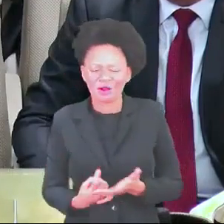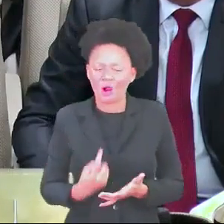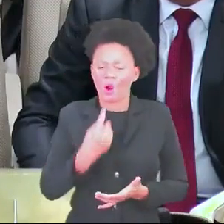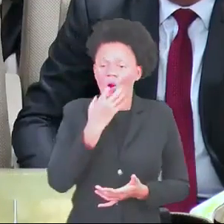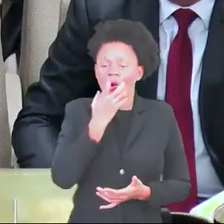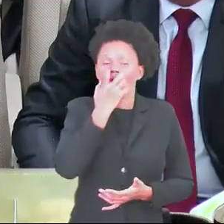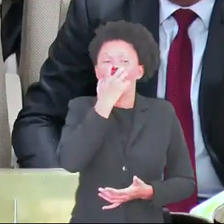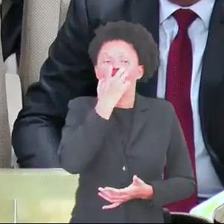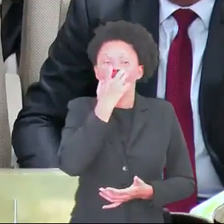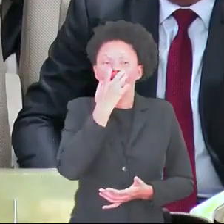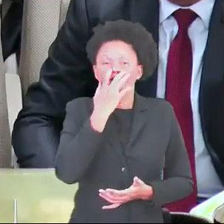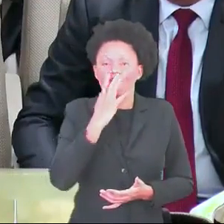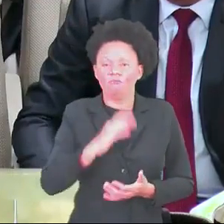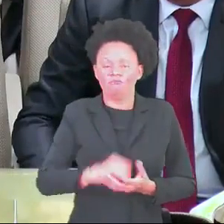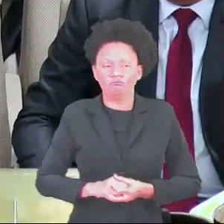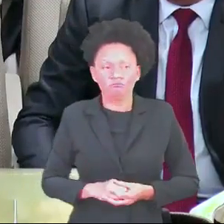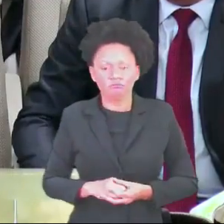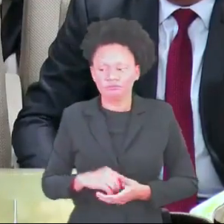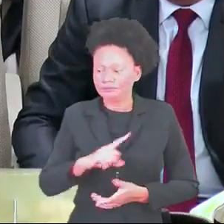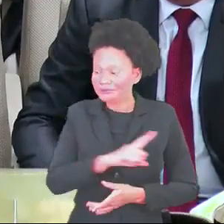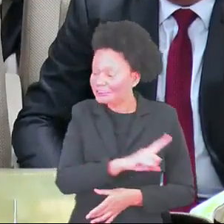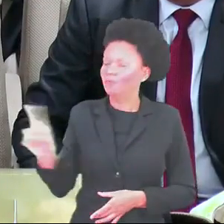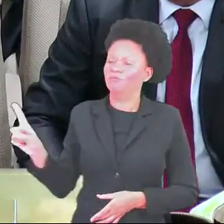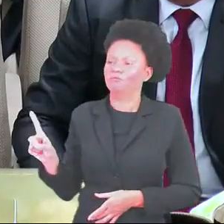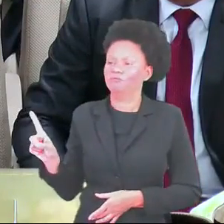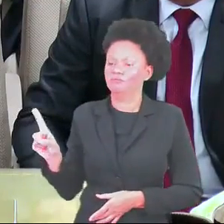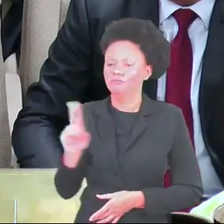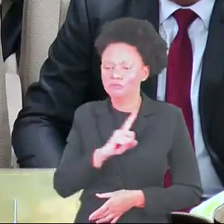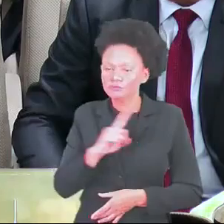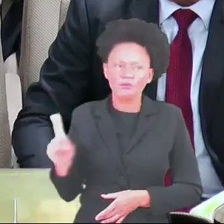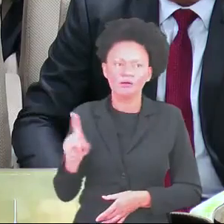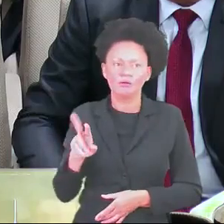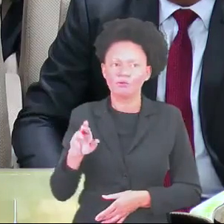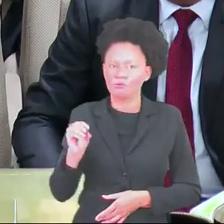Disse, não! Disse para ela, não, Rose.